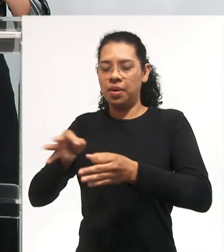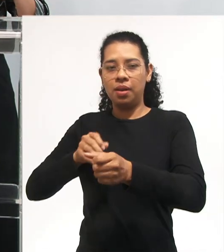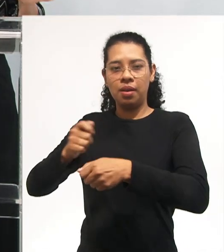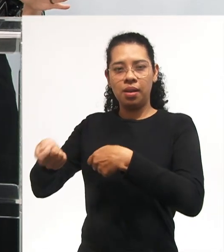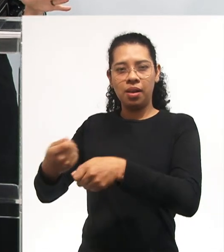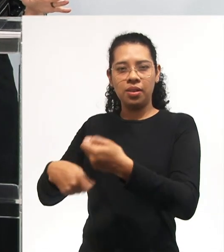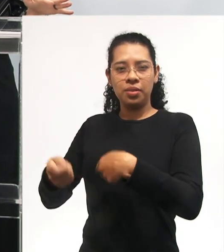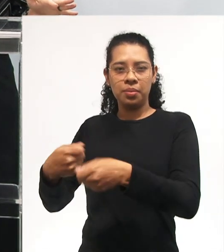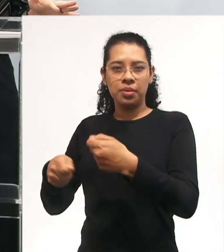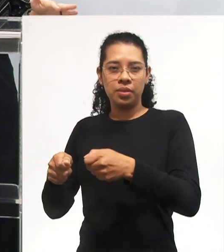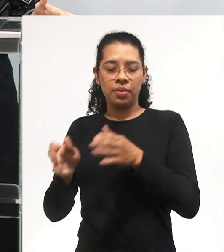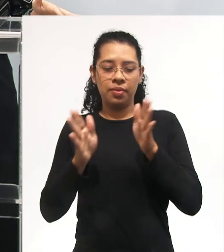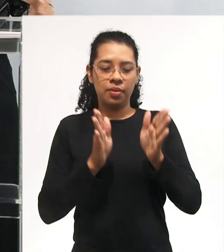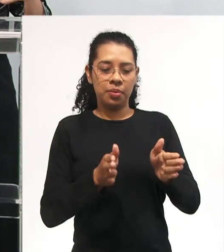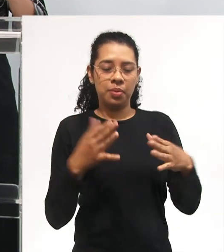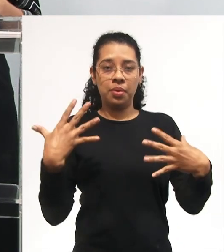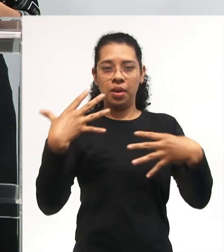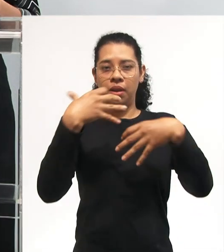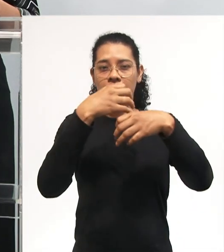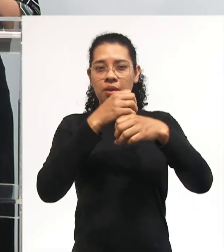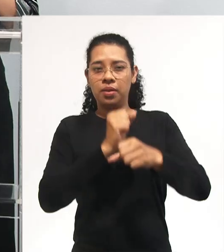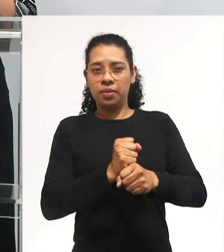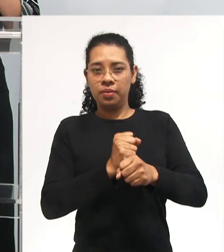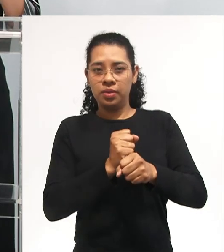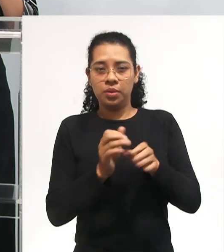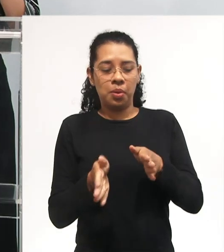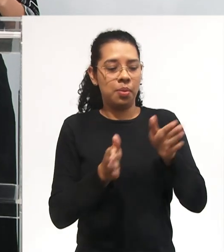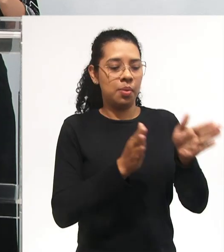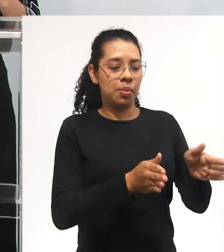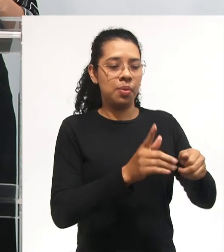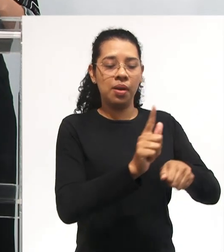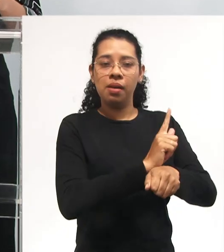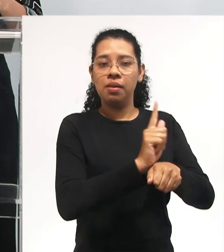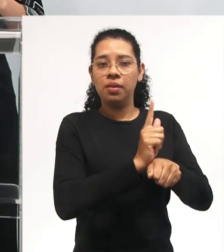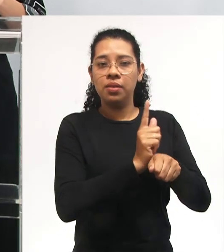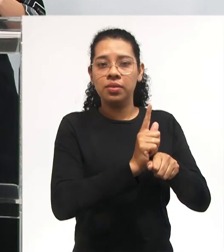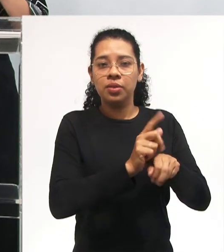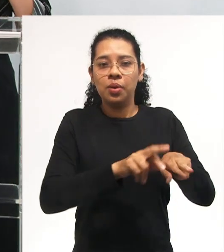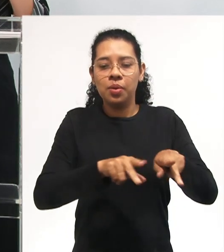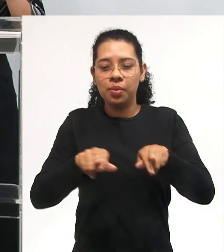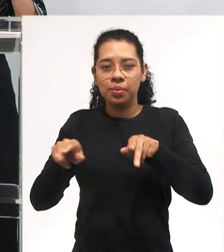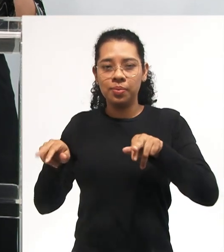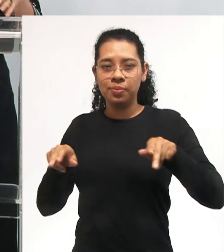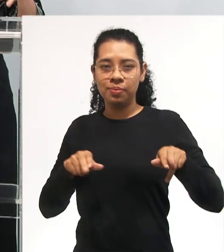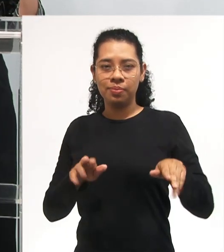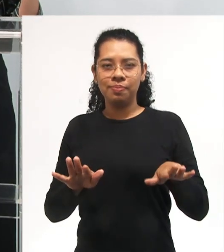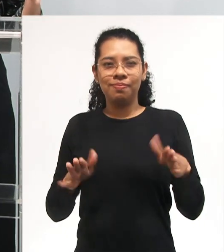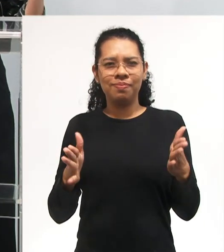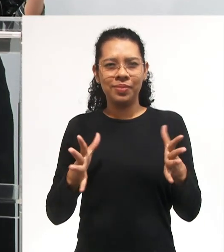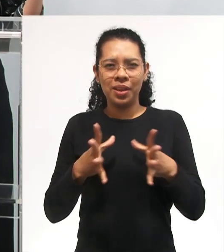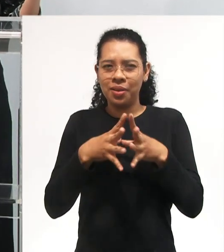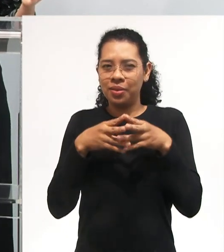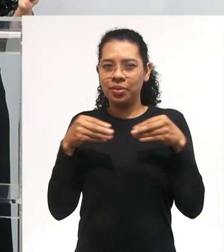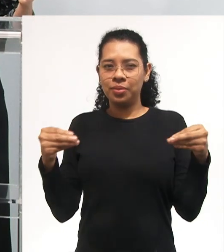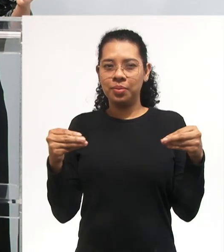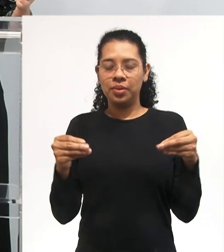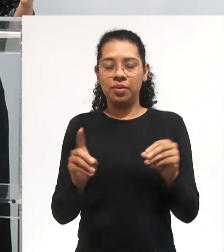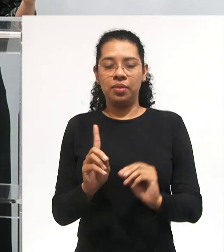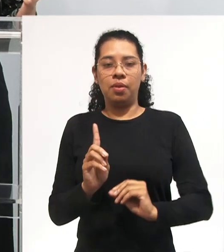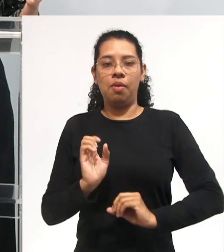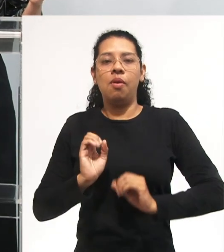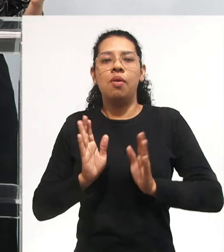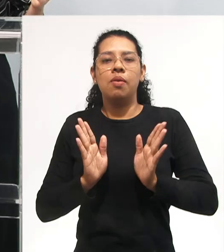ou o departamento de pessoal sumiu? Não. Hoje, na nossa sociedade, nós temos vários tipos de